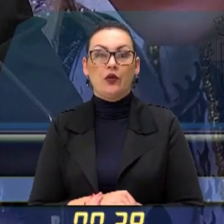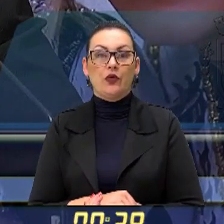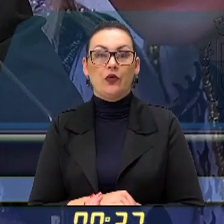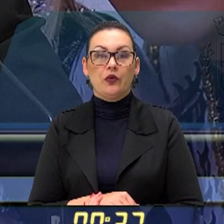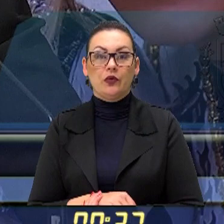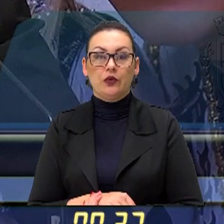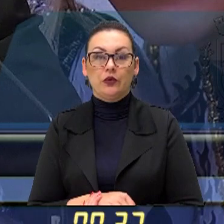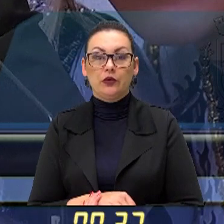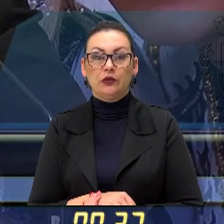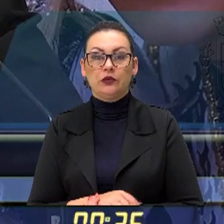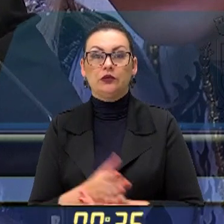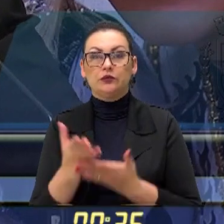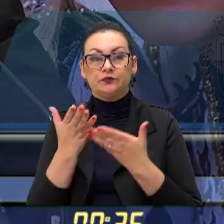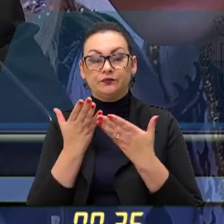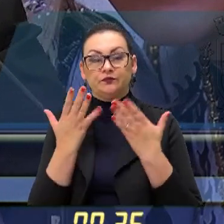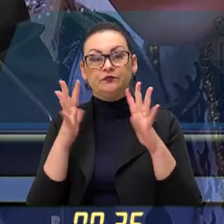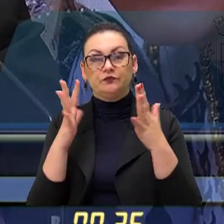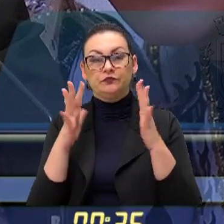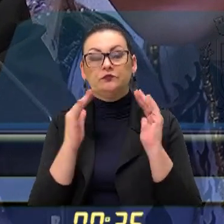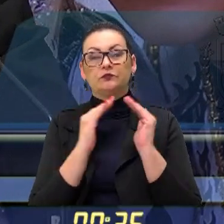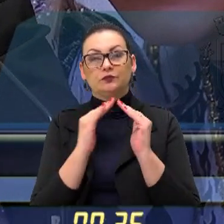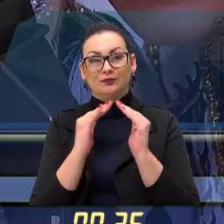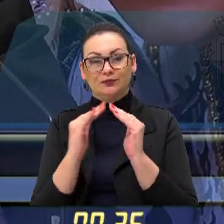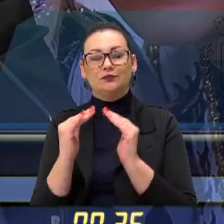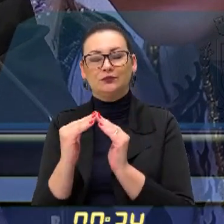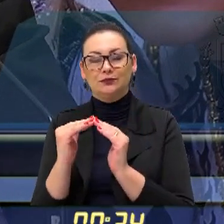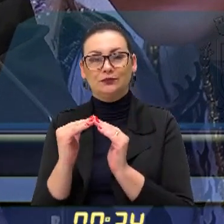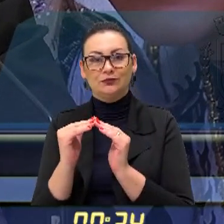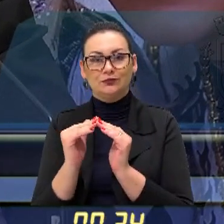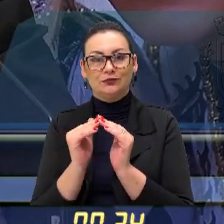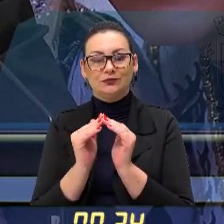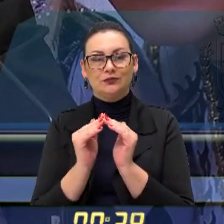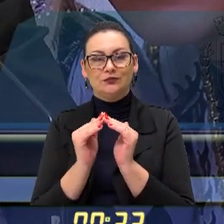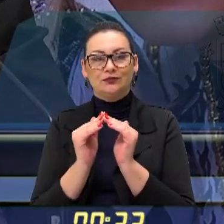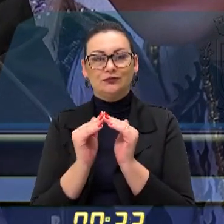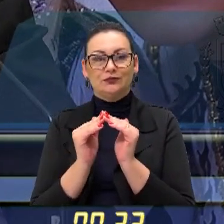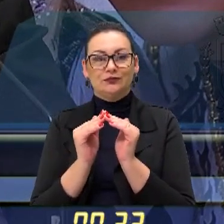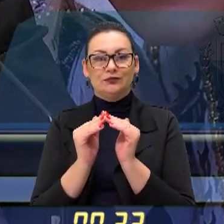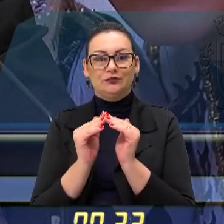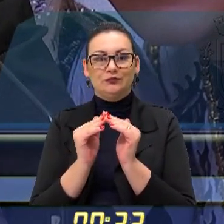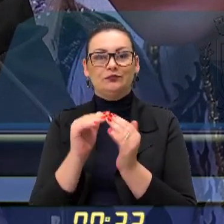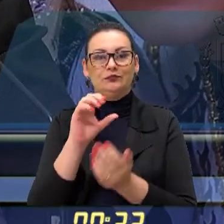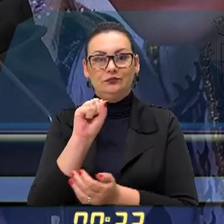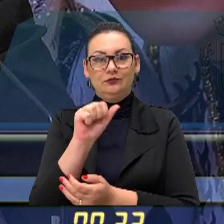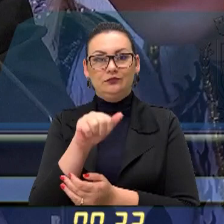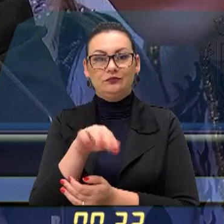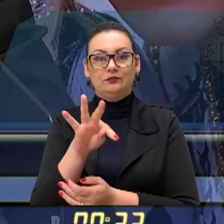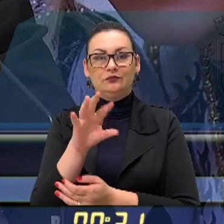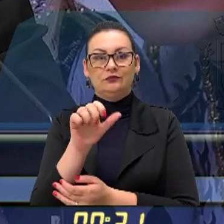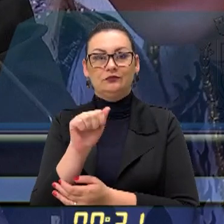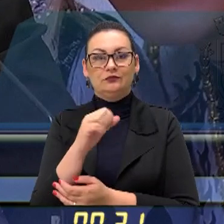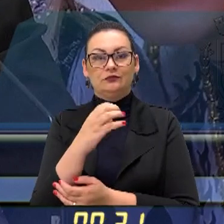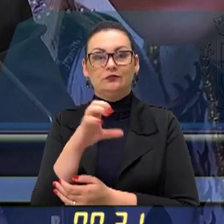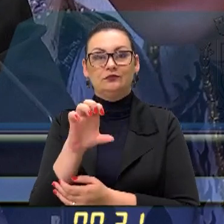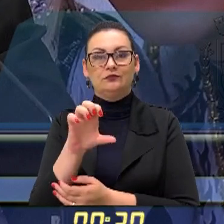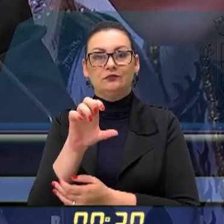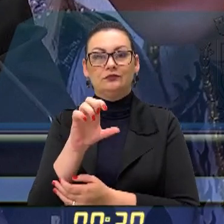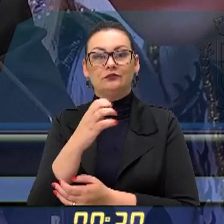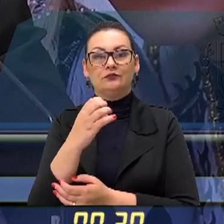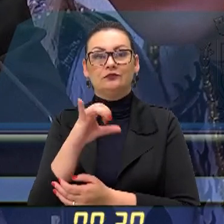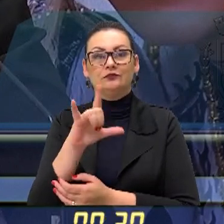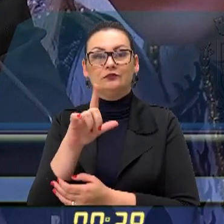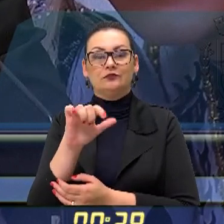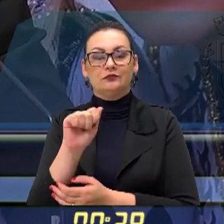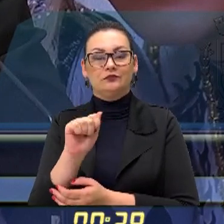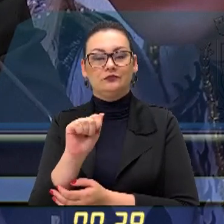Eu quero dar os parabéns para esses moradores lá da Santa Cecília, que